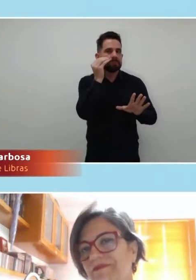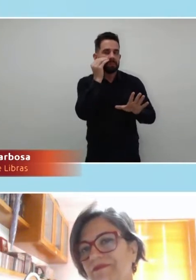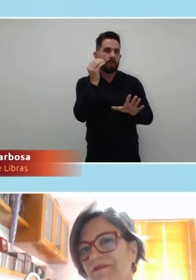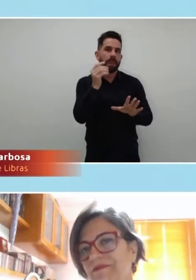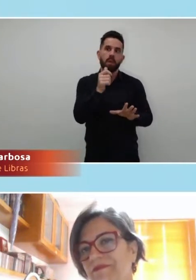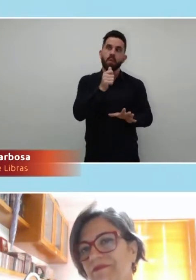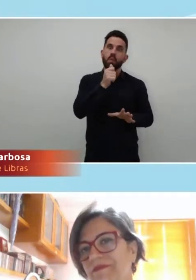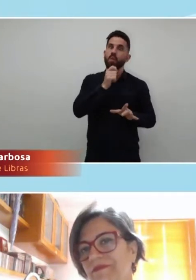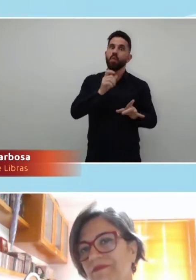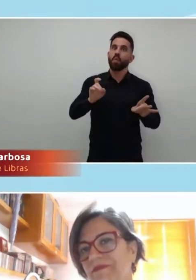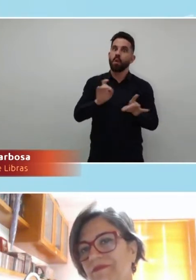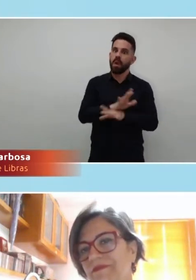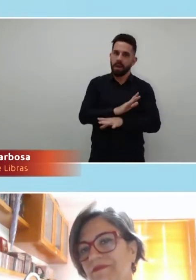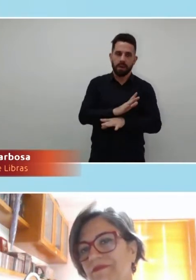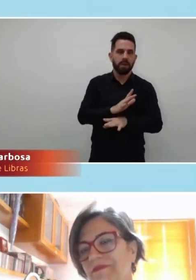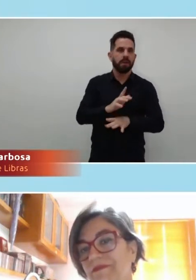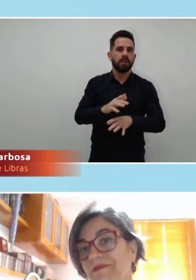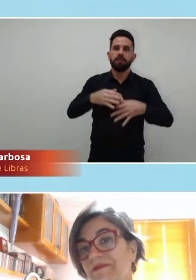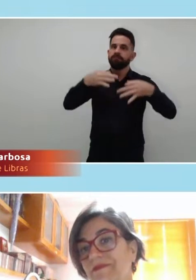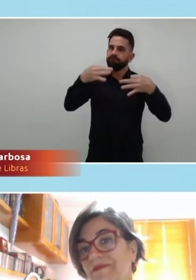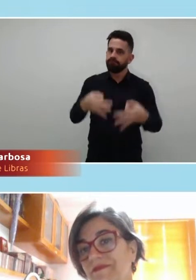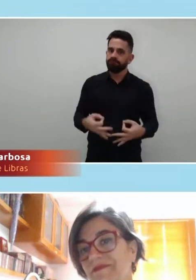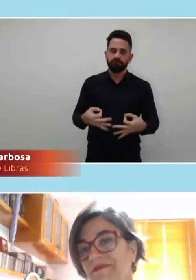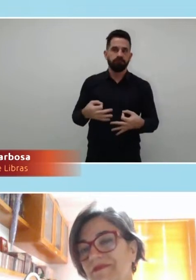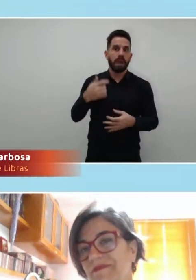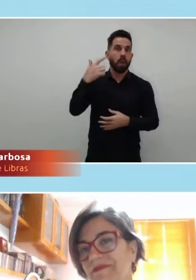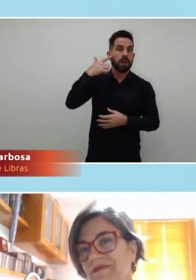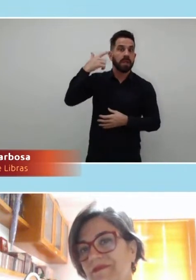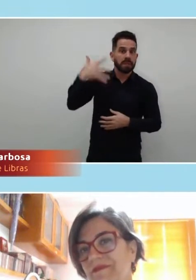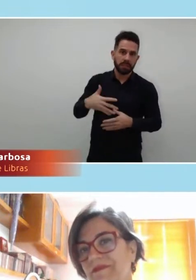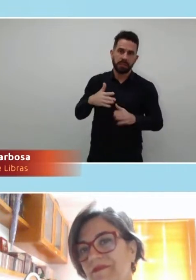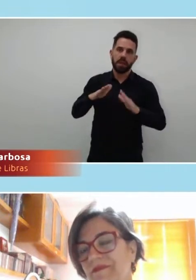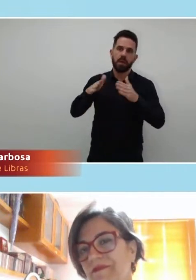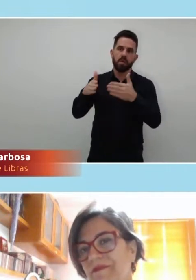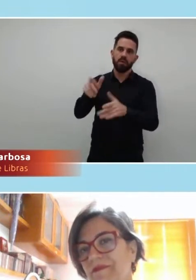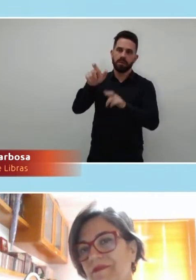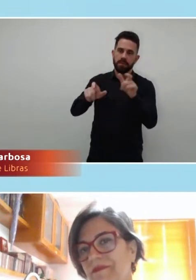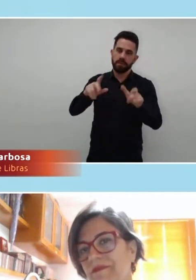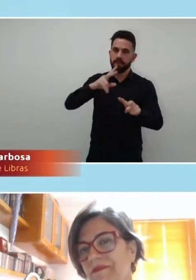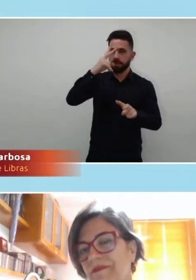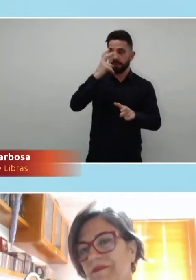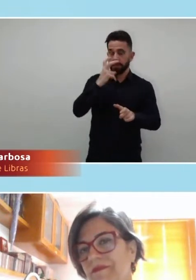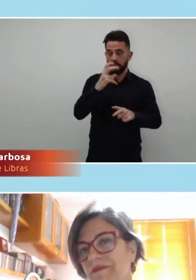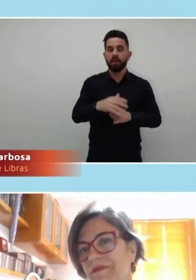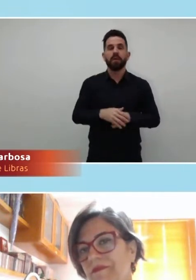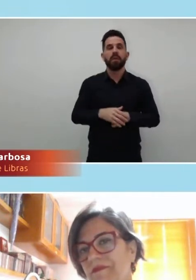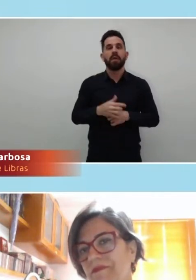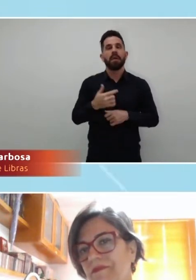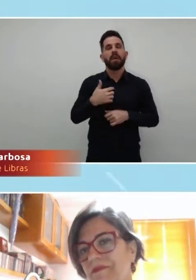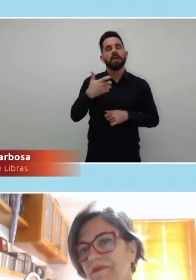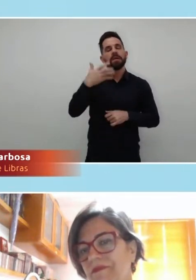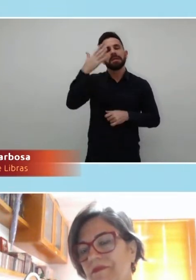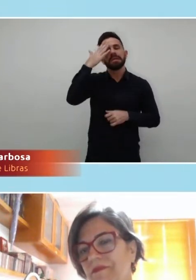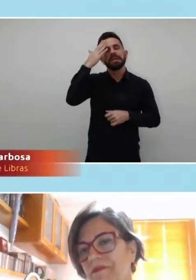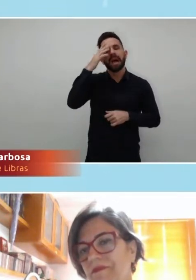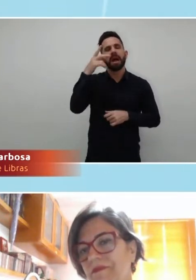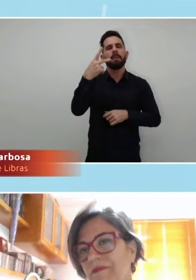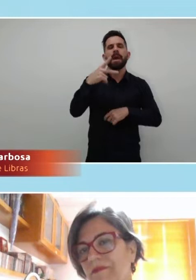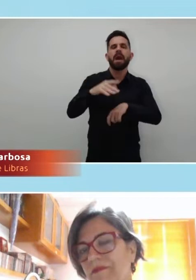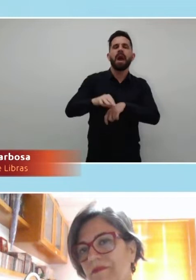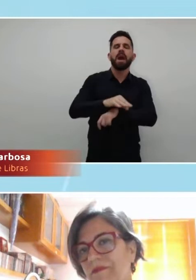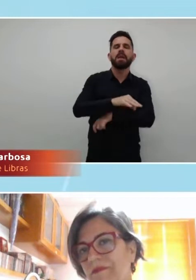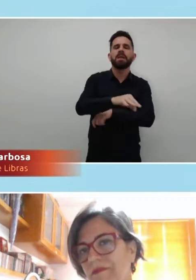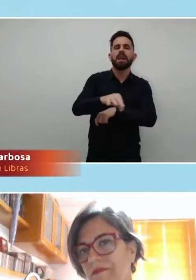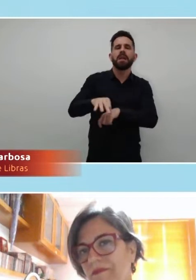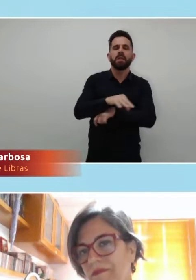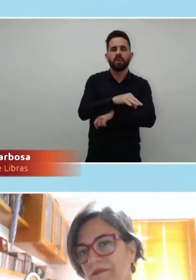a audiodescrição, né, para o público cego, e queria que a senhora falasse especificamente dentro da arquitetura, quando nós nos referimos a